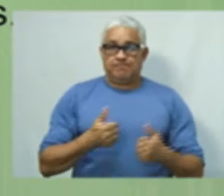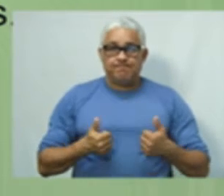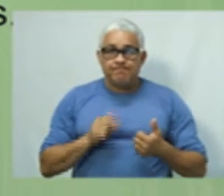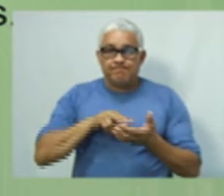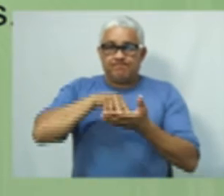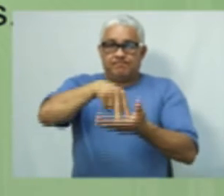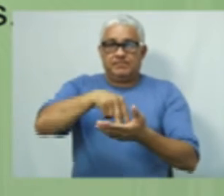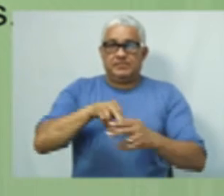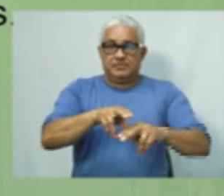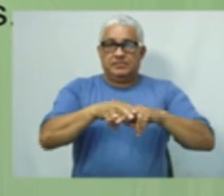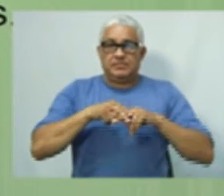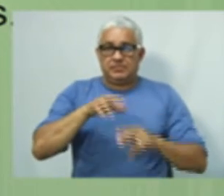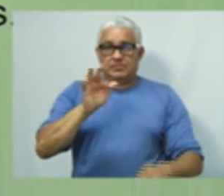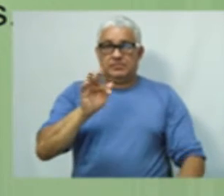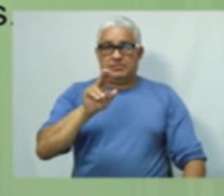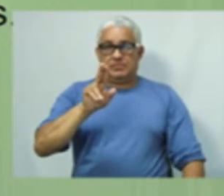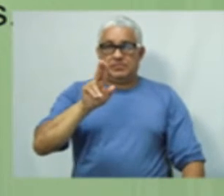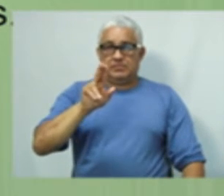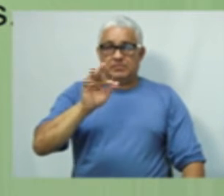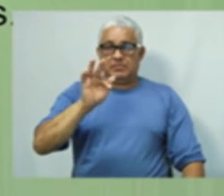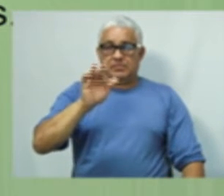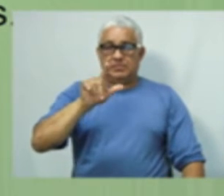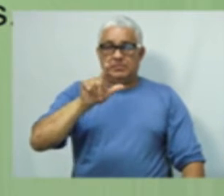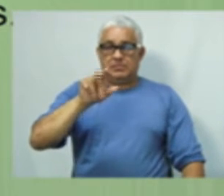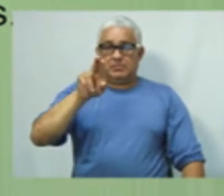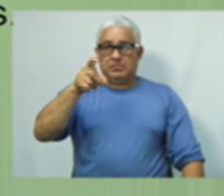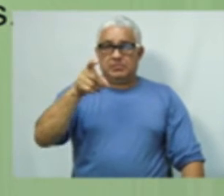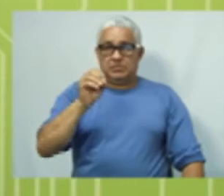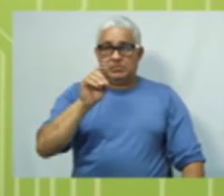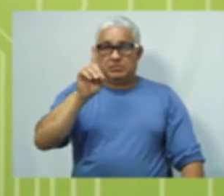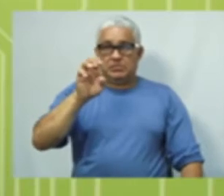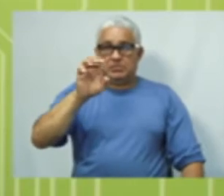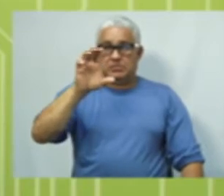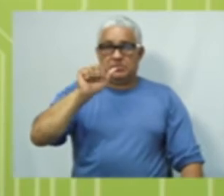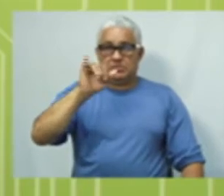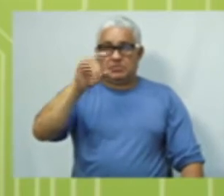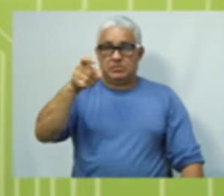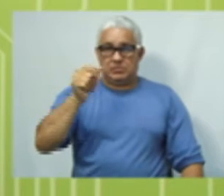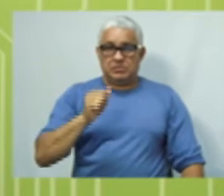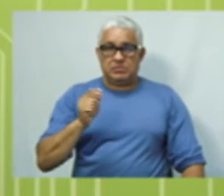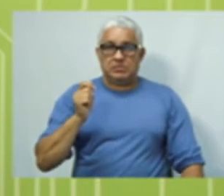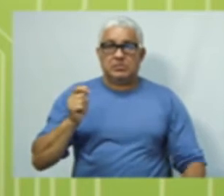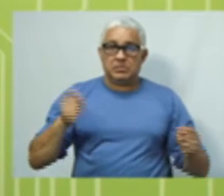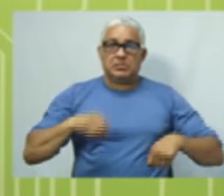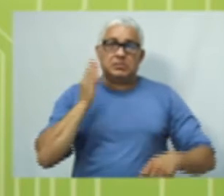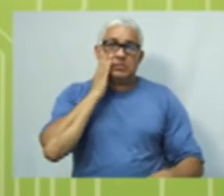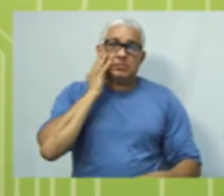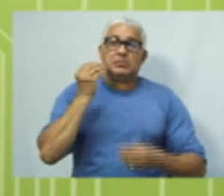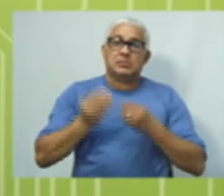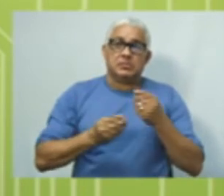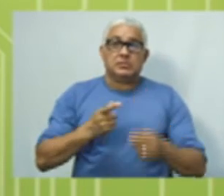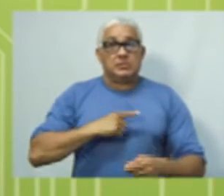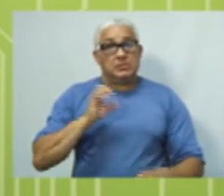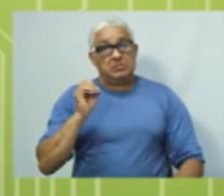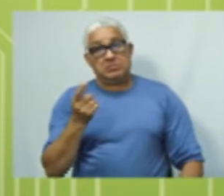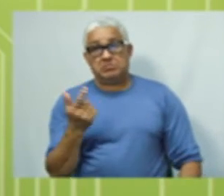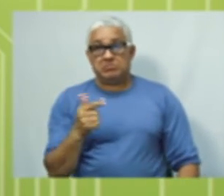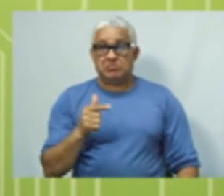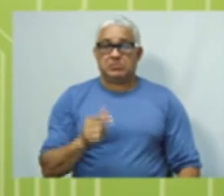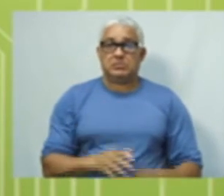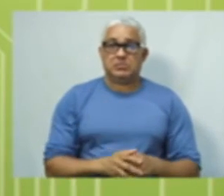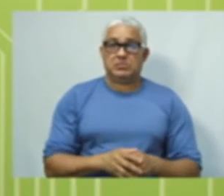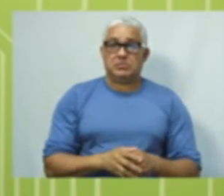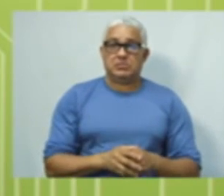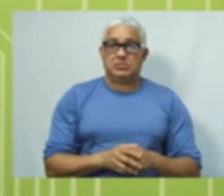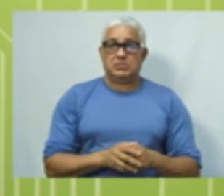É por meio do fluxo de caixa que eu tenho como saber se eu tenho ou não